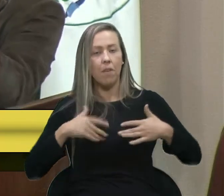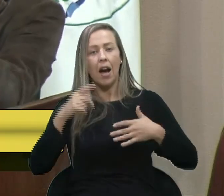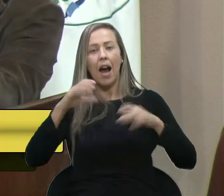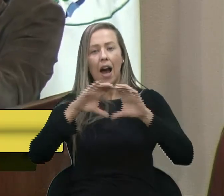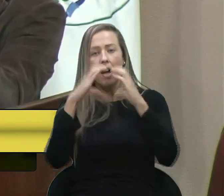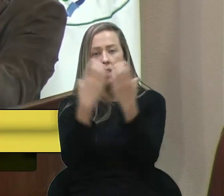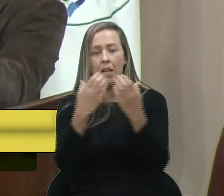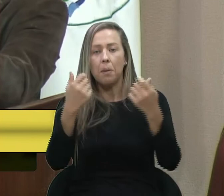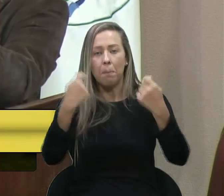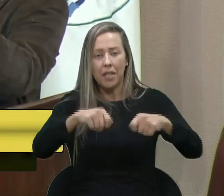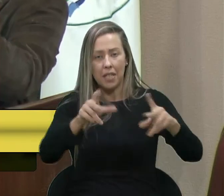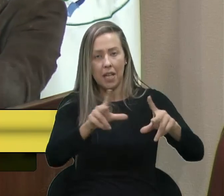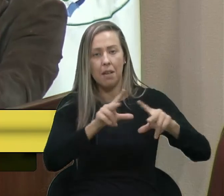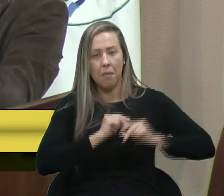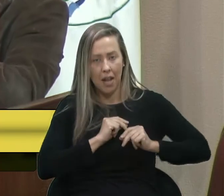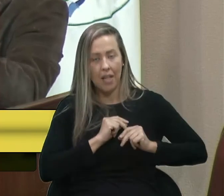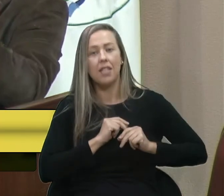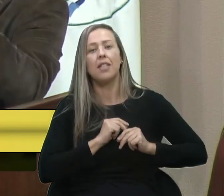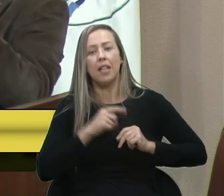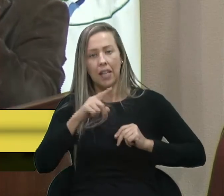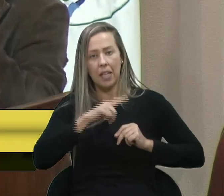precisa, merece e